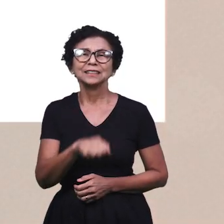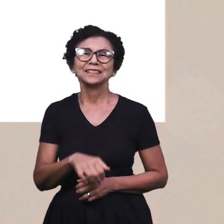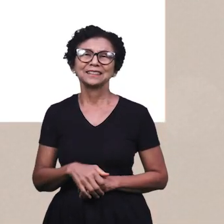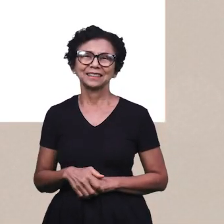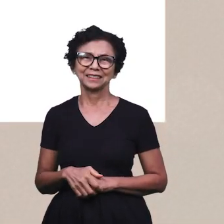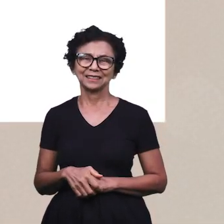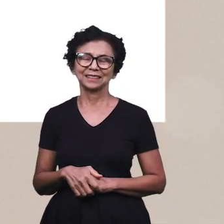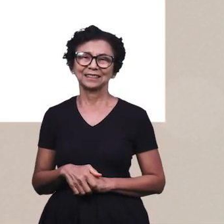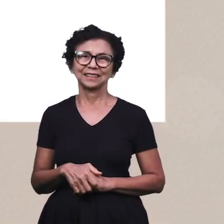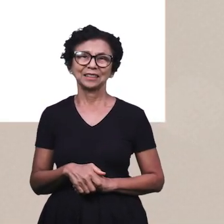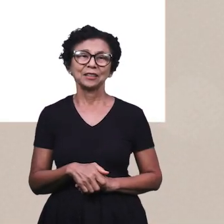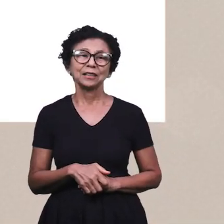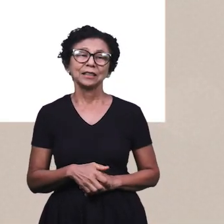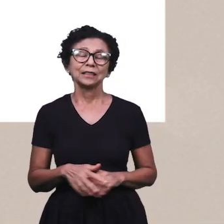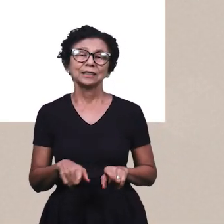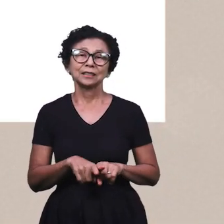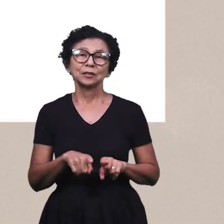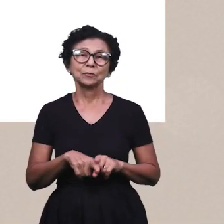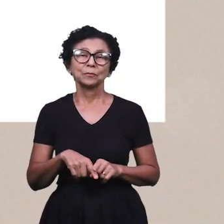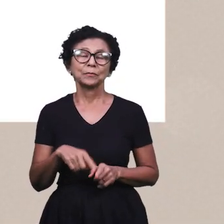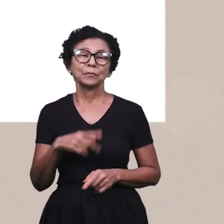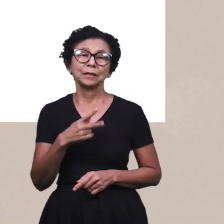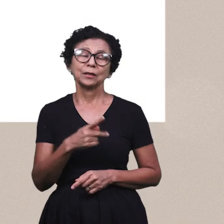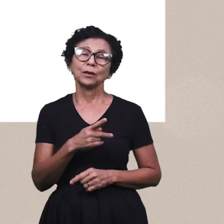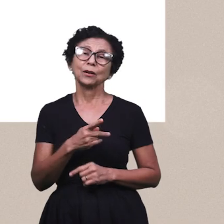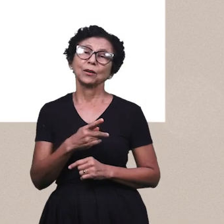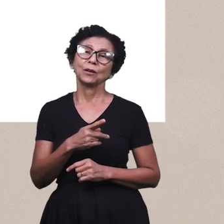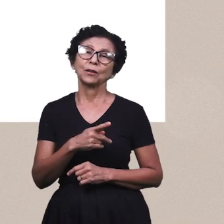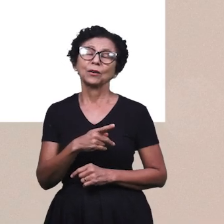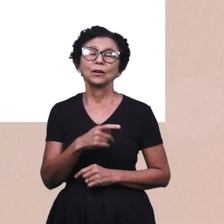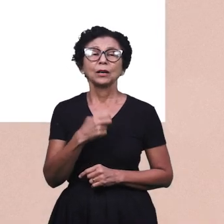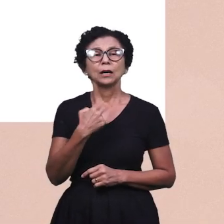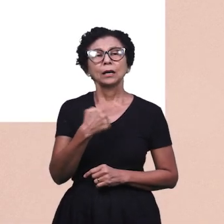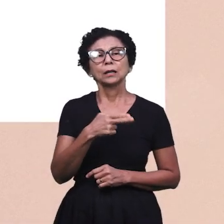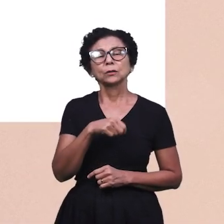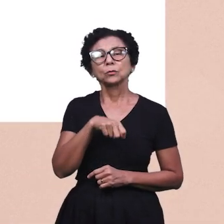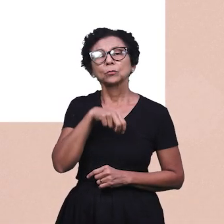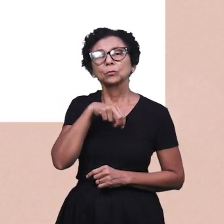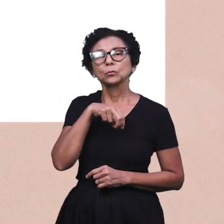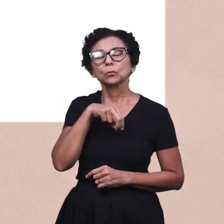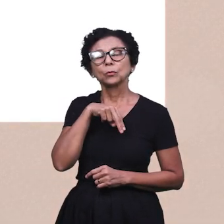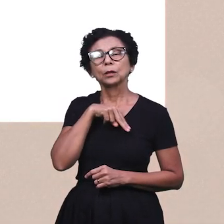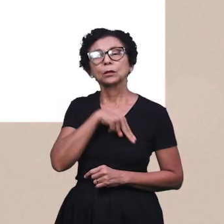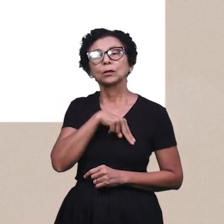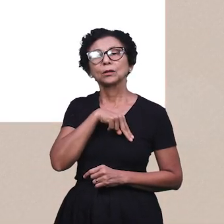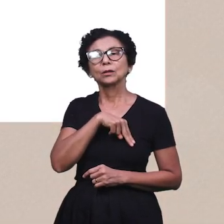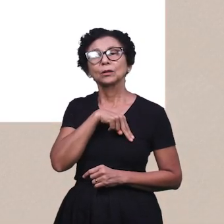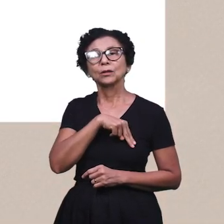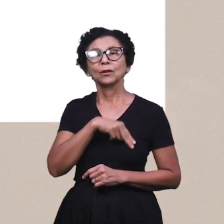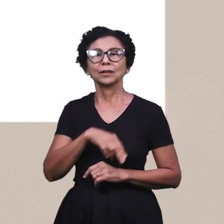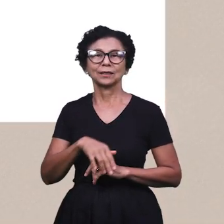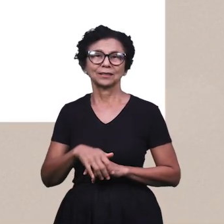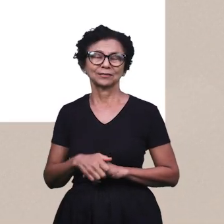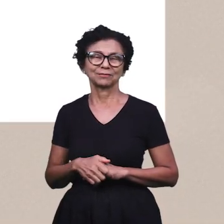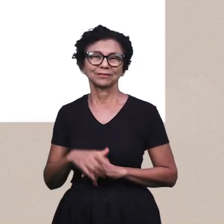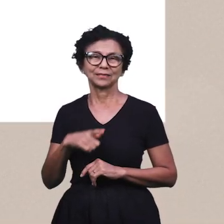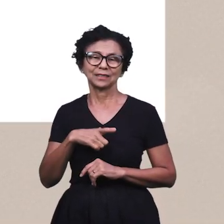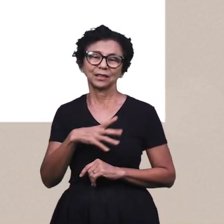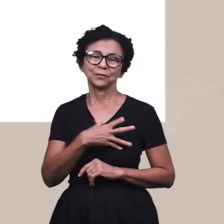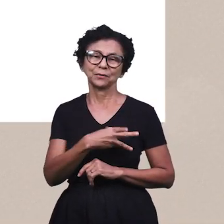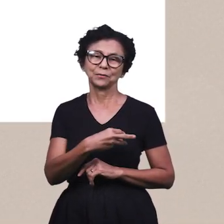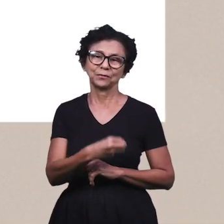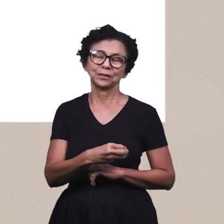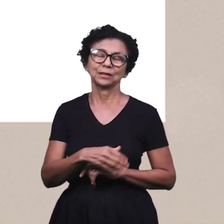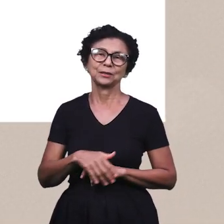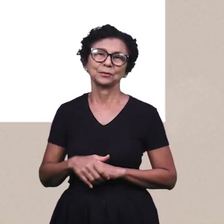criança, pois tua nora que te amo teve, e ela te é melhor do que 7 filhos. Noemi tomou o filho e